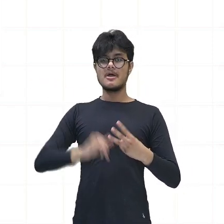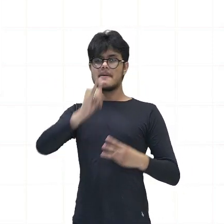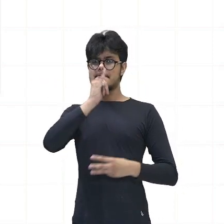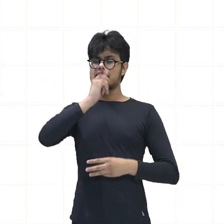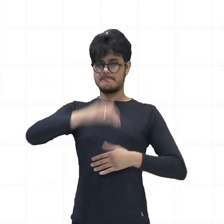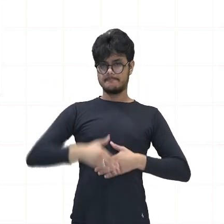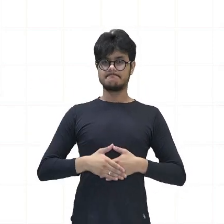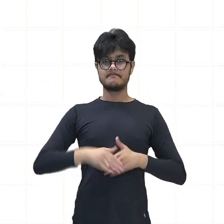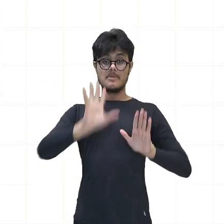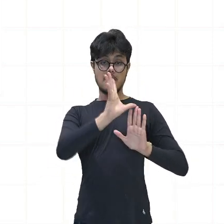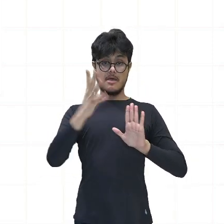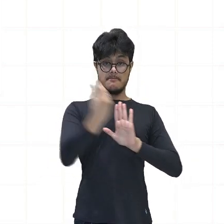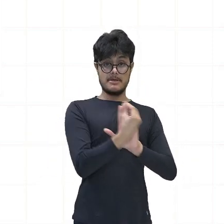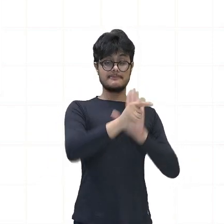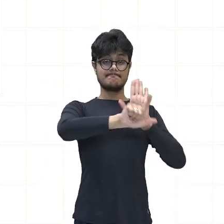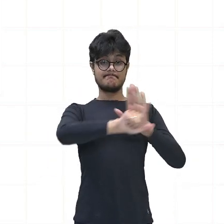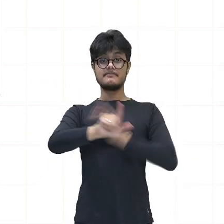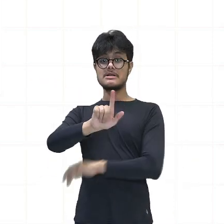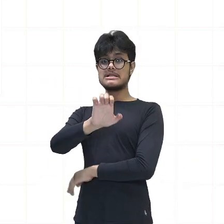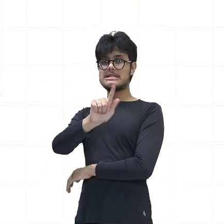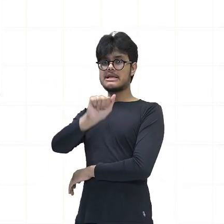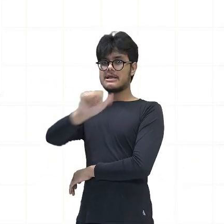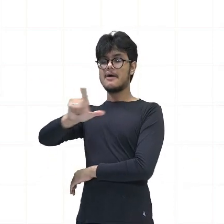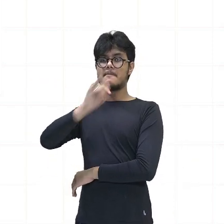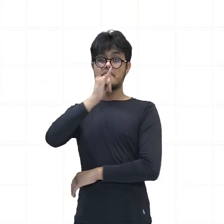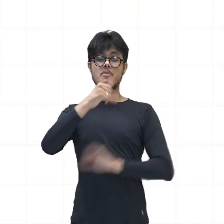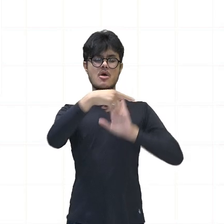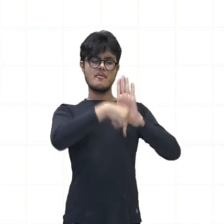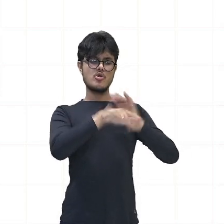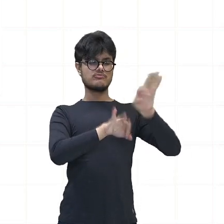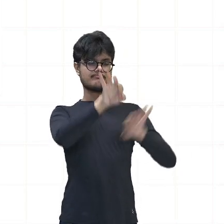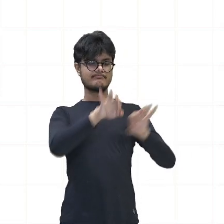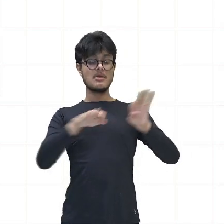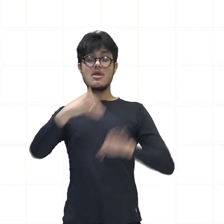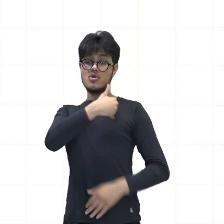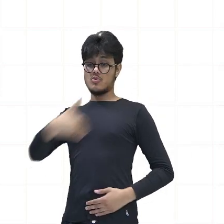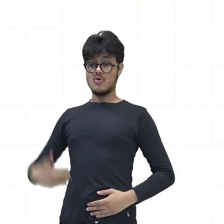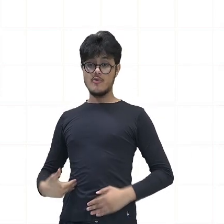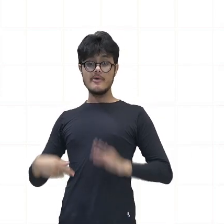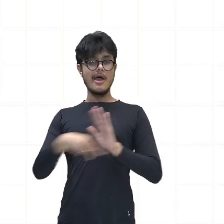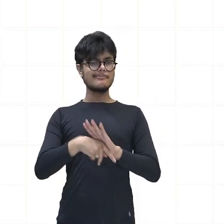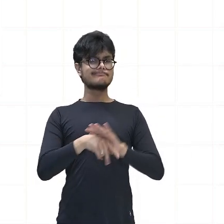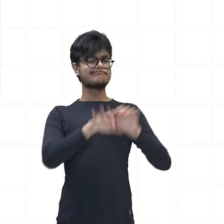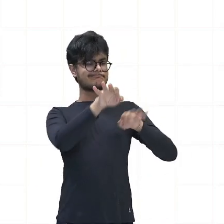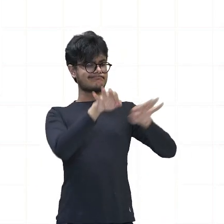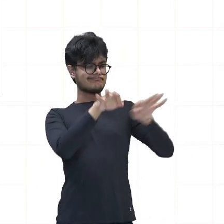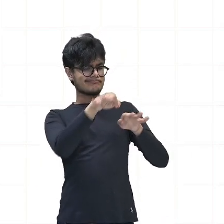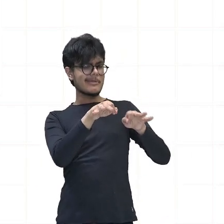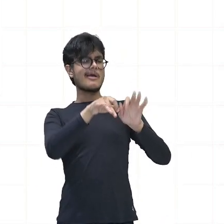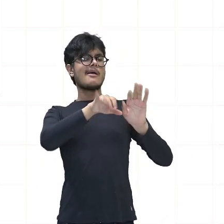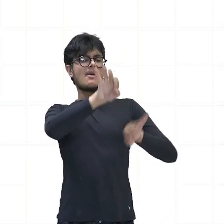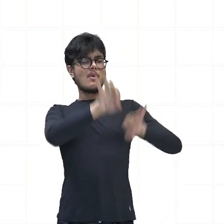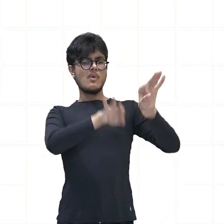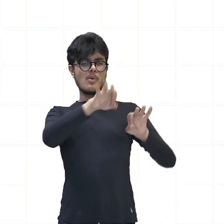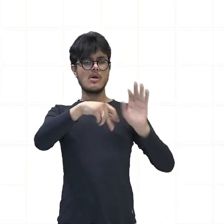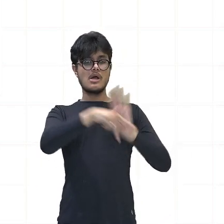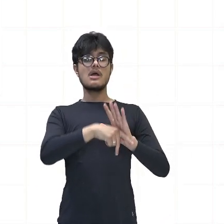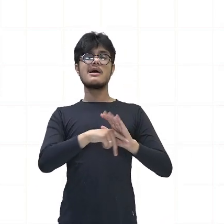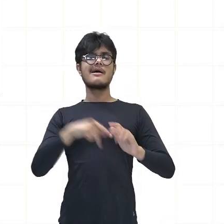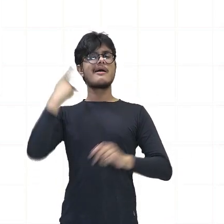Legal, né, que é uma região de planejamento, né, que foi criada pelo governo aí. Ela está mais relacionada à